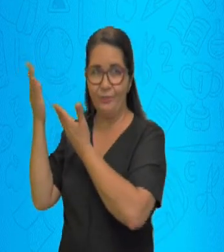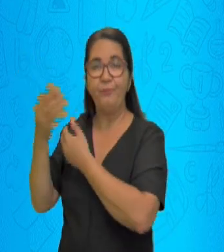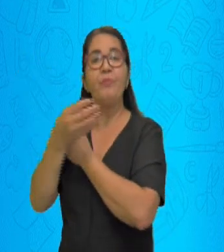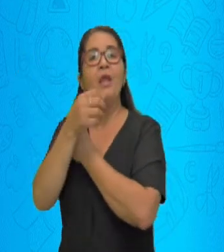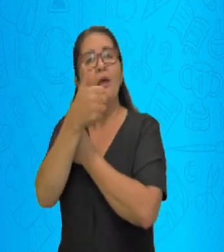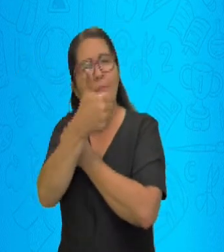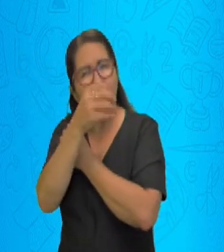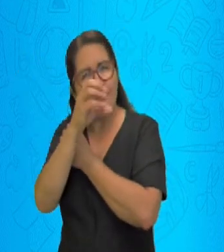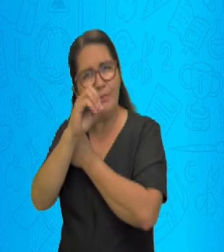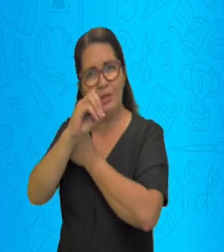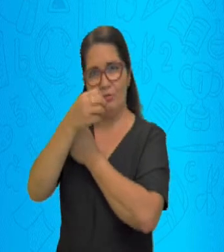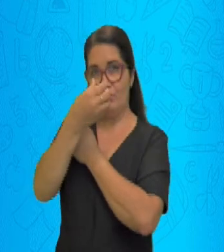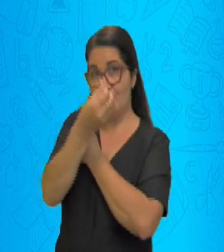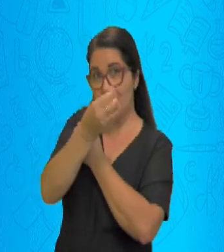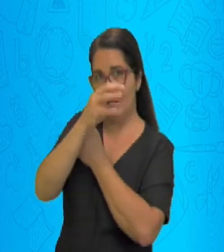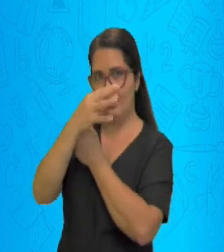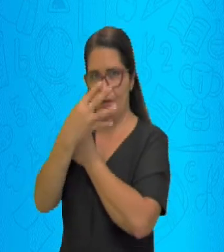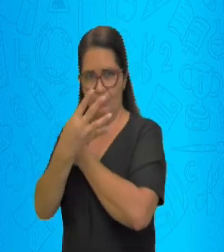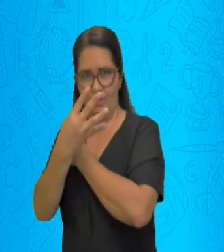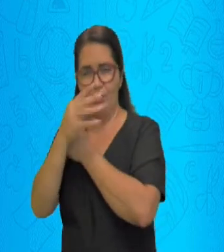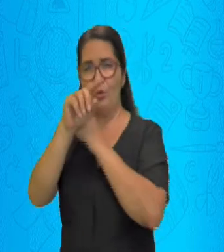1064 mais